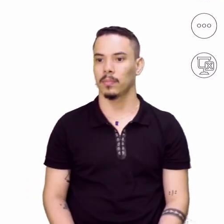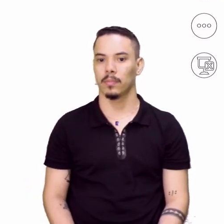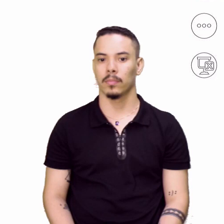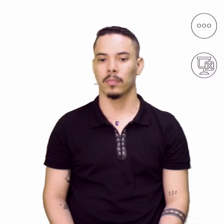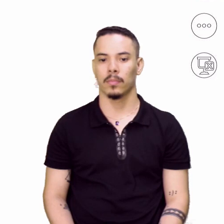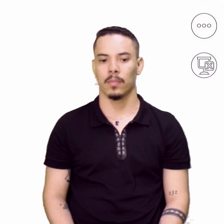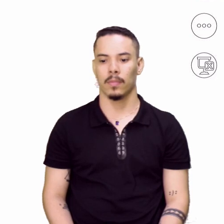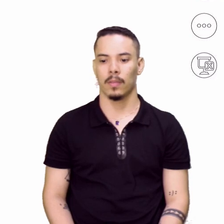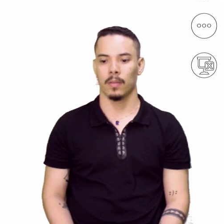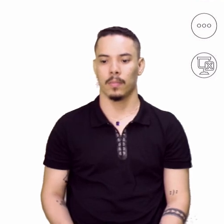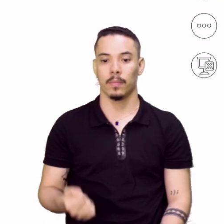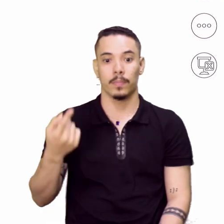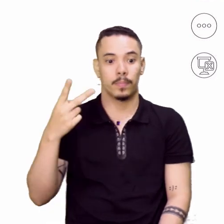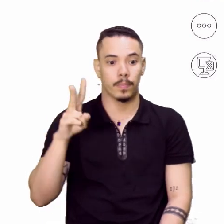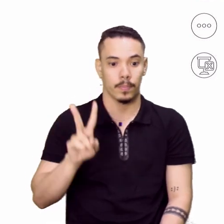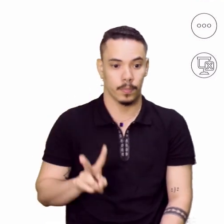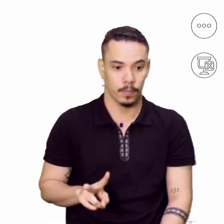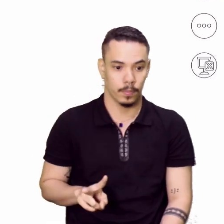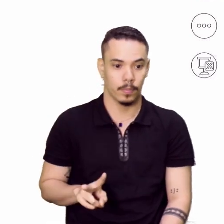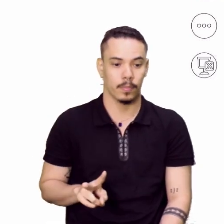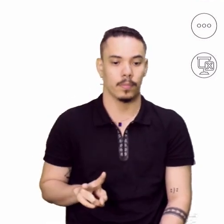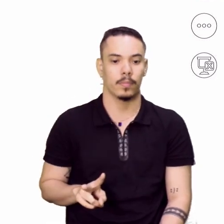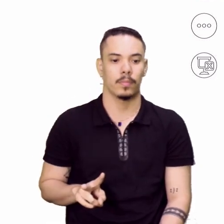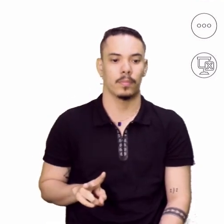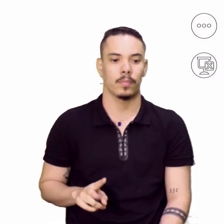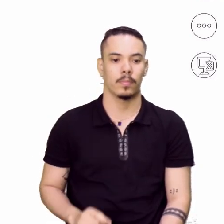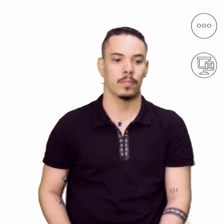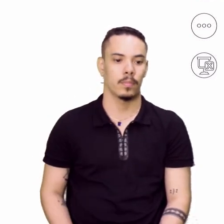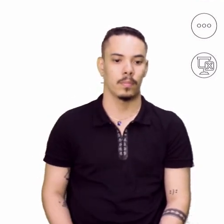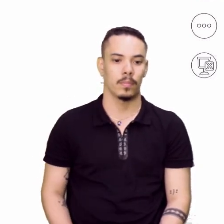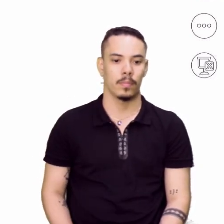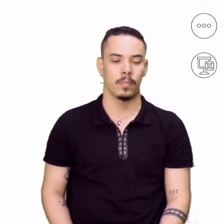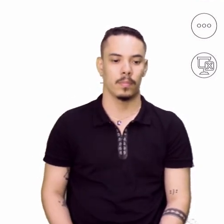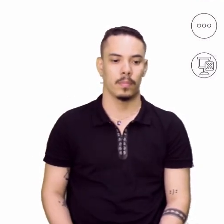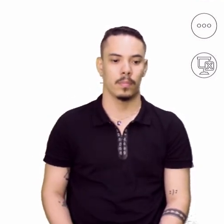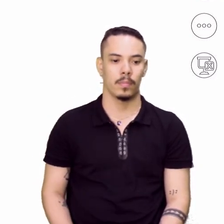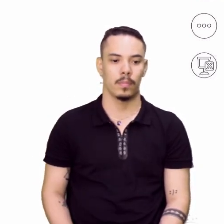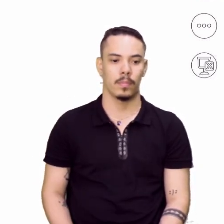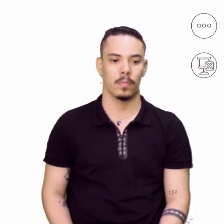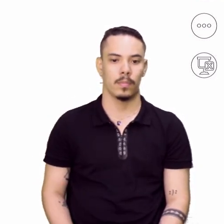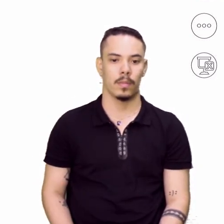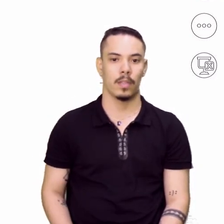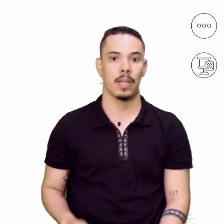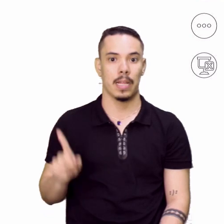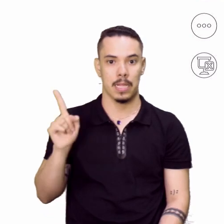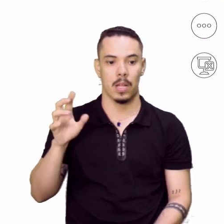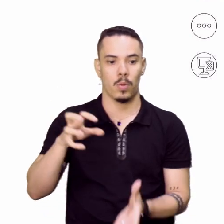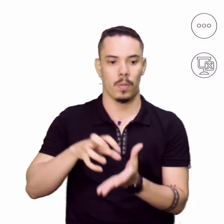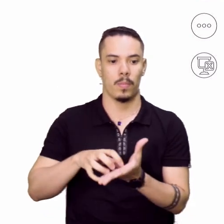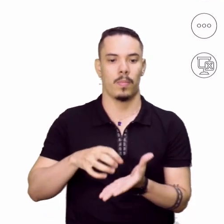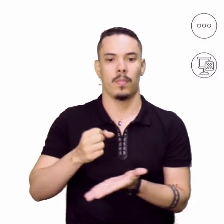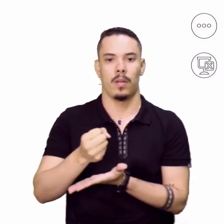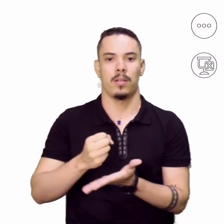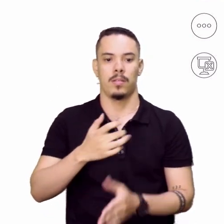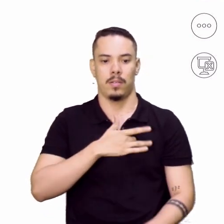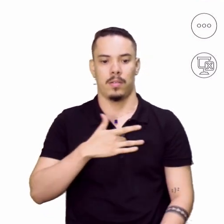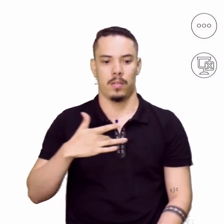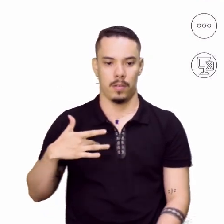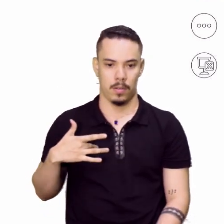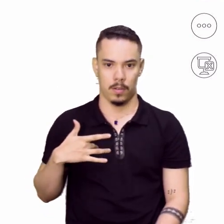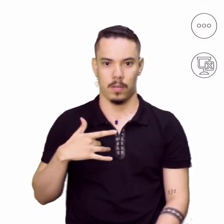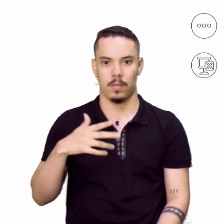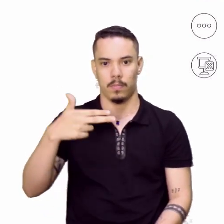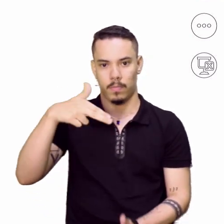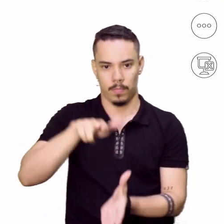lá na na não é OBS não aí tá é é unidade básica de saúde Will